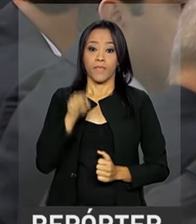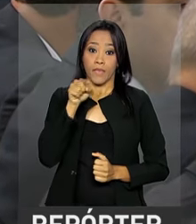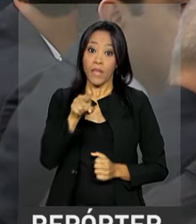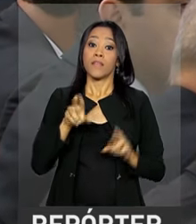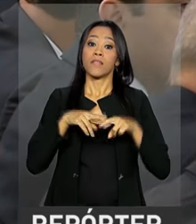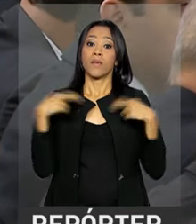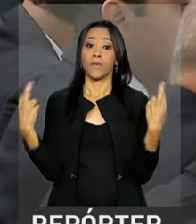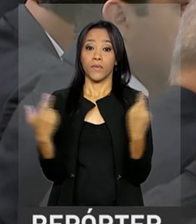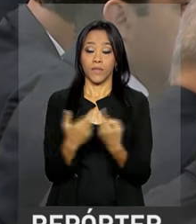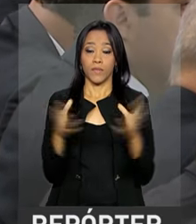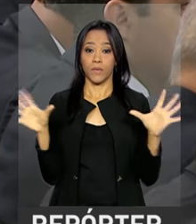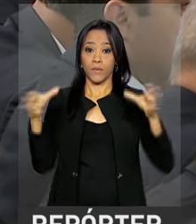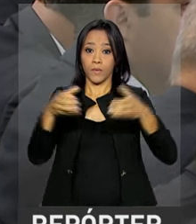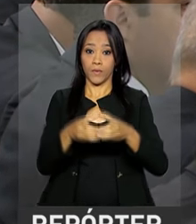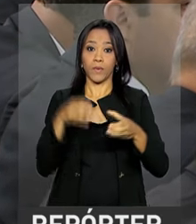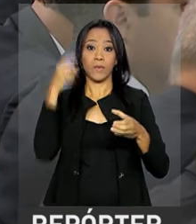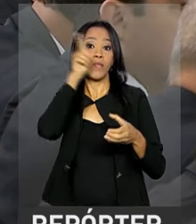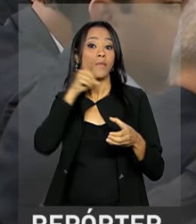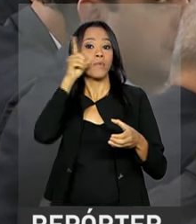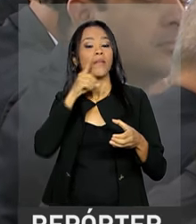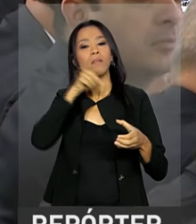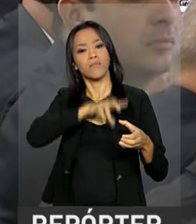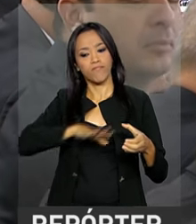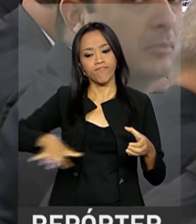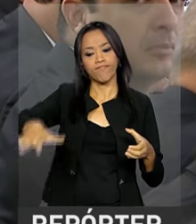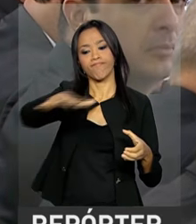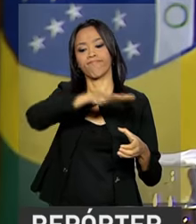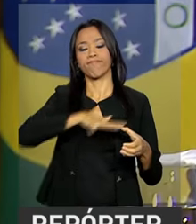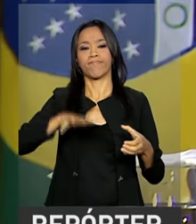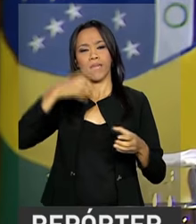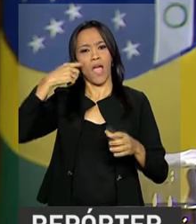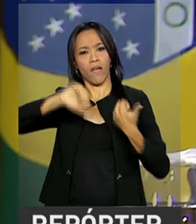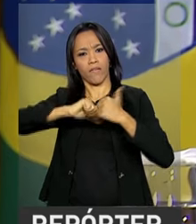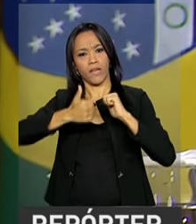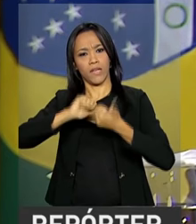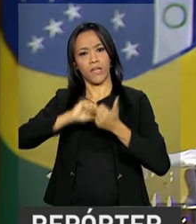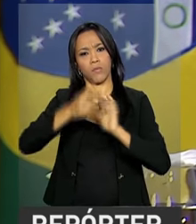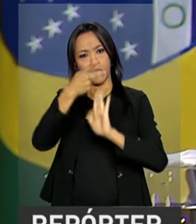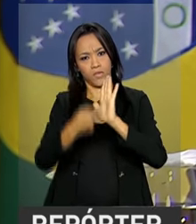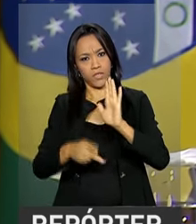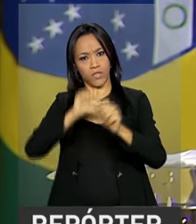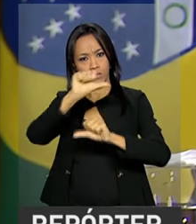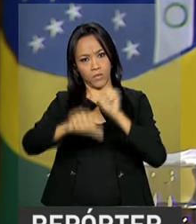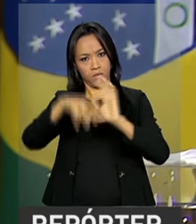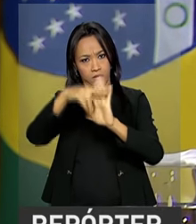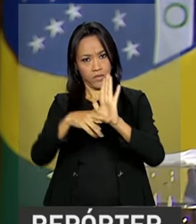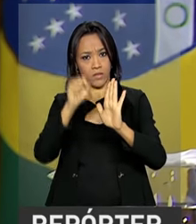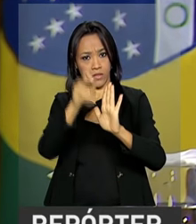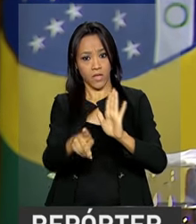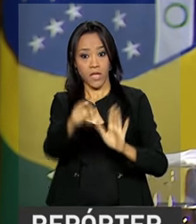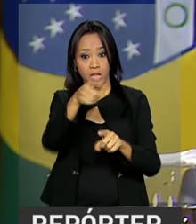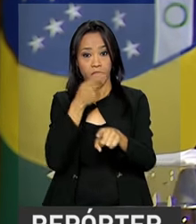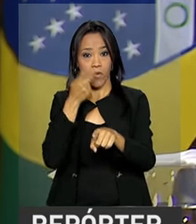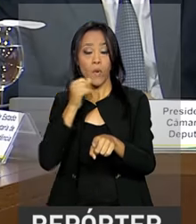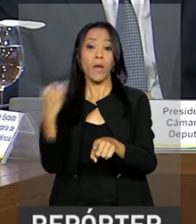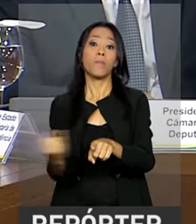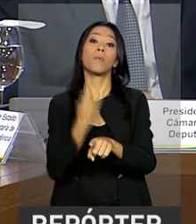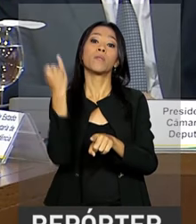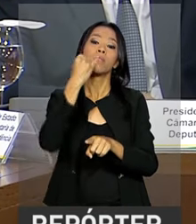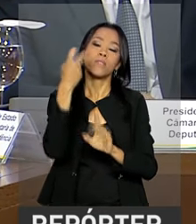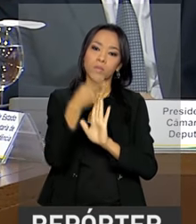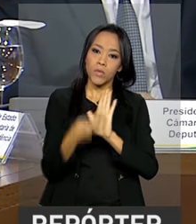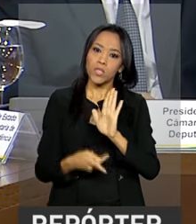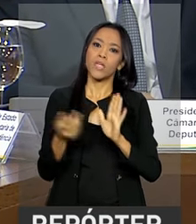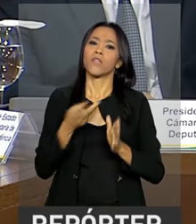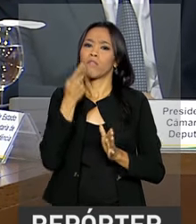A reunião com deputados da comissão que analisa a reforma da previdência na Câmara, o presidente Michel Temer falou sobre a importância do projeto para o governo,